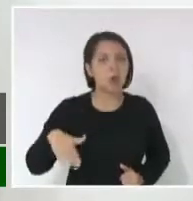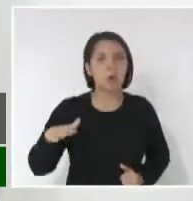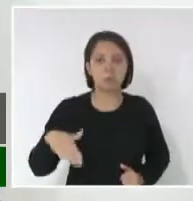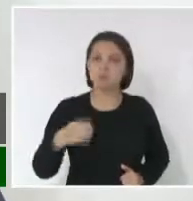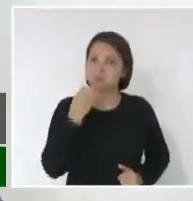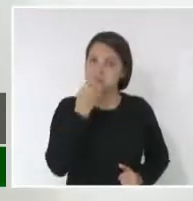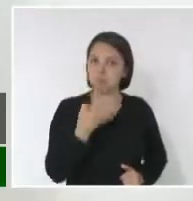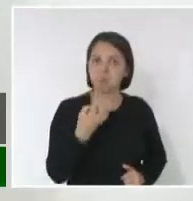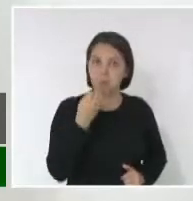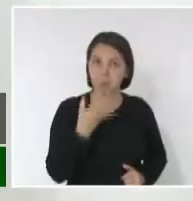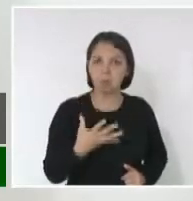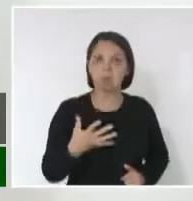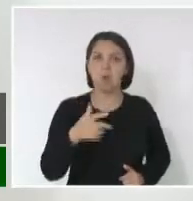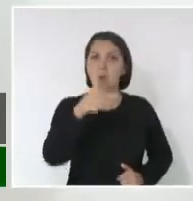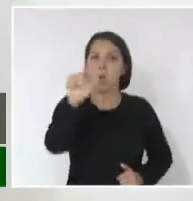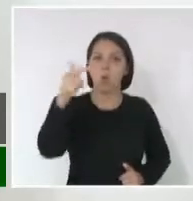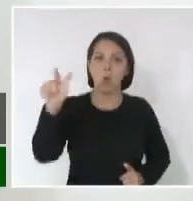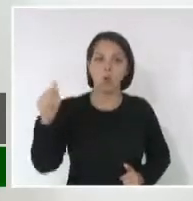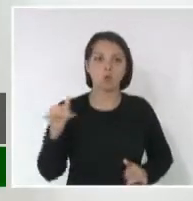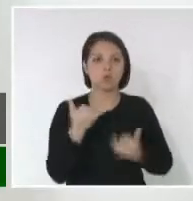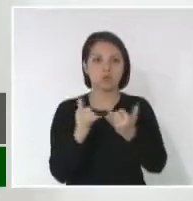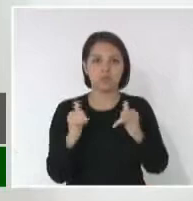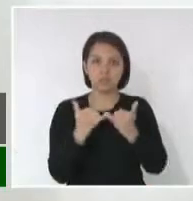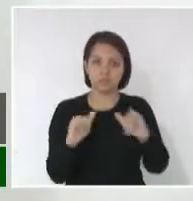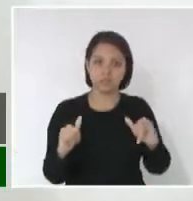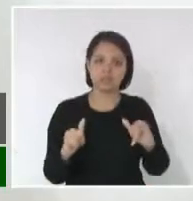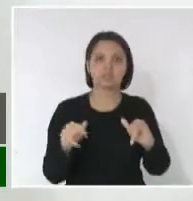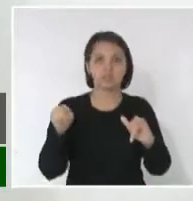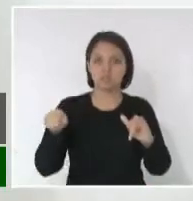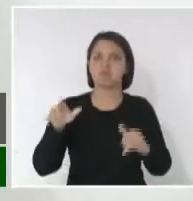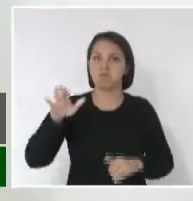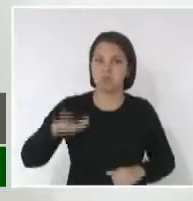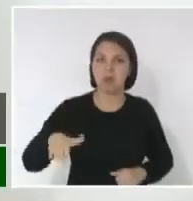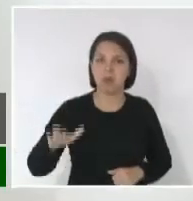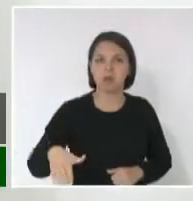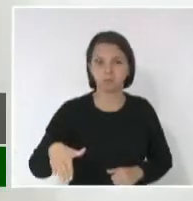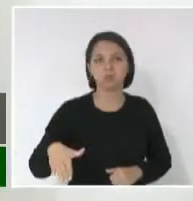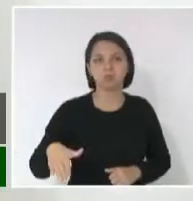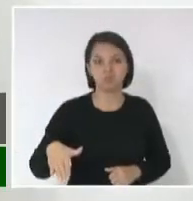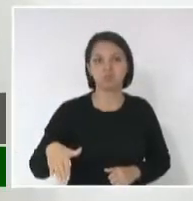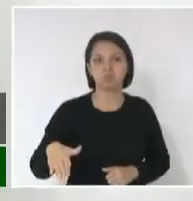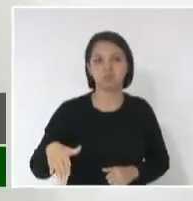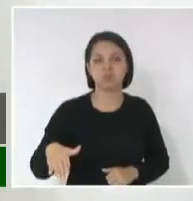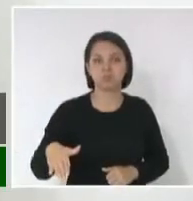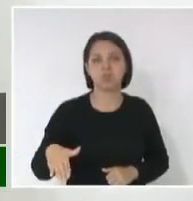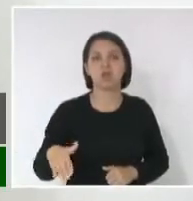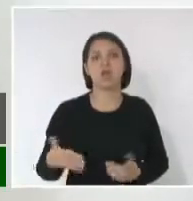qualquer outro tipo de energia, e além de